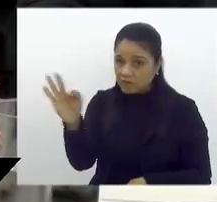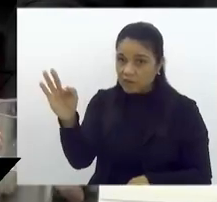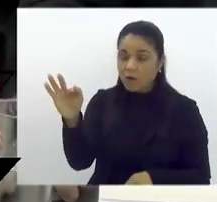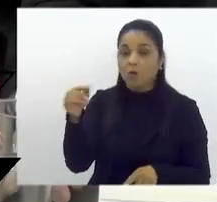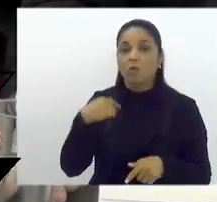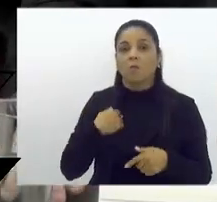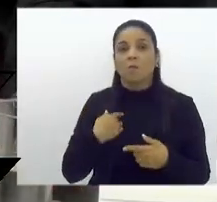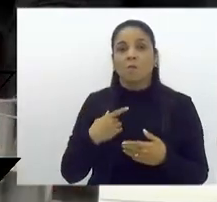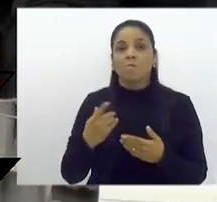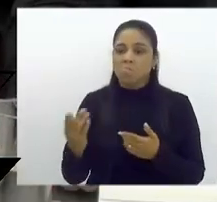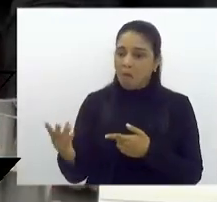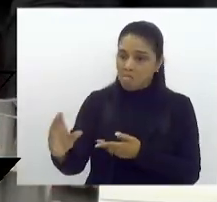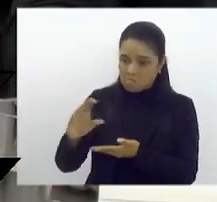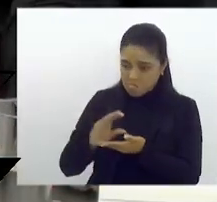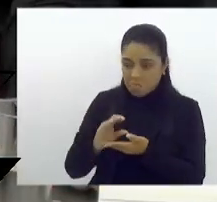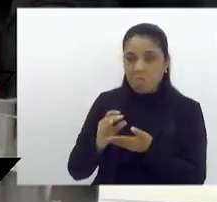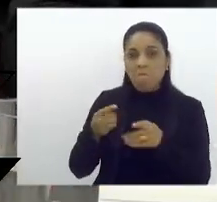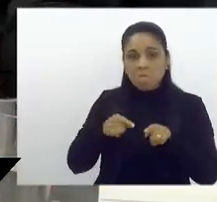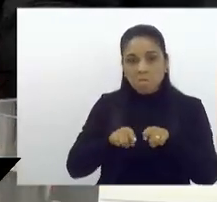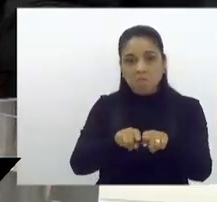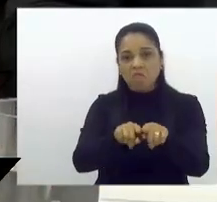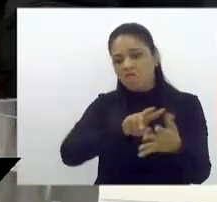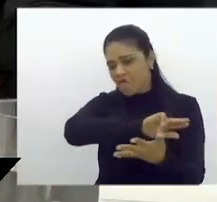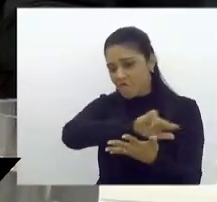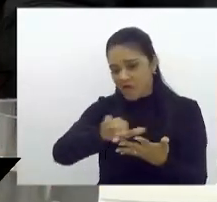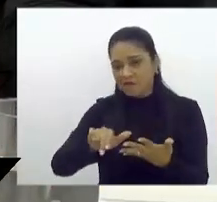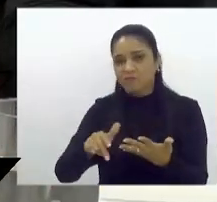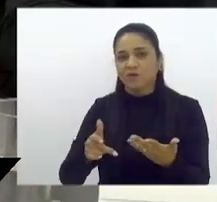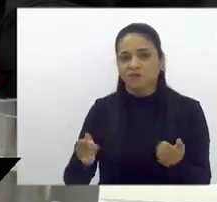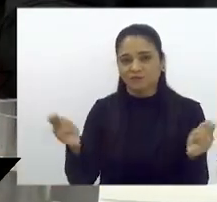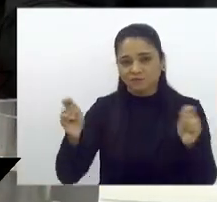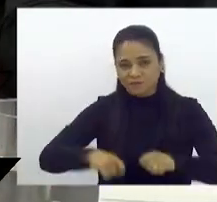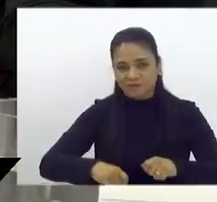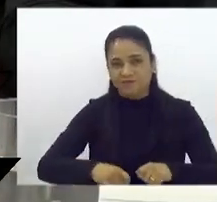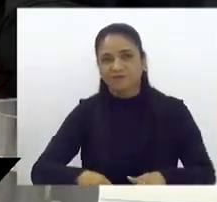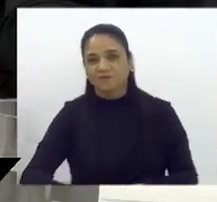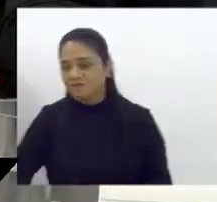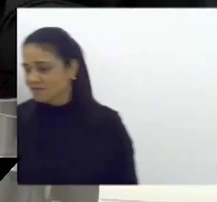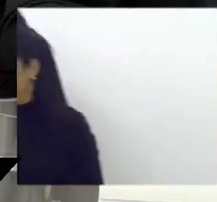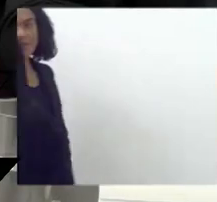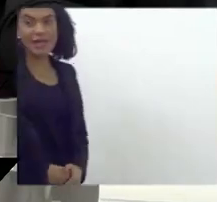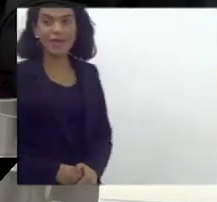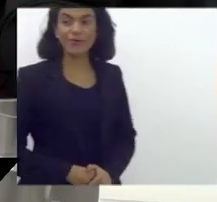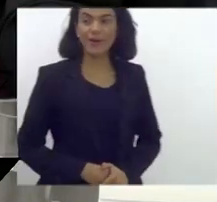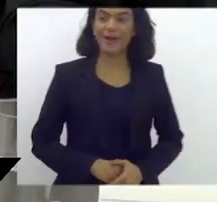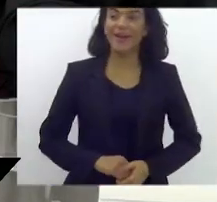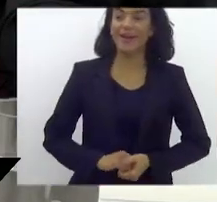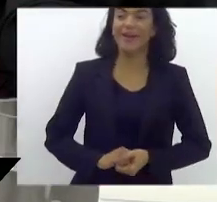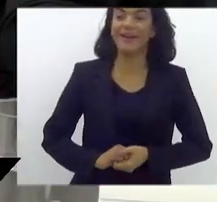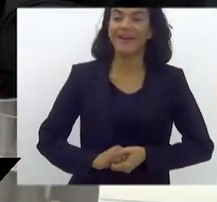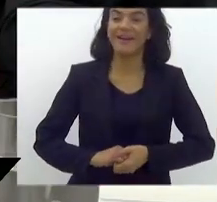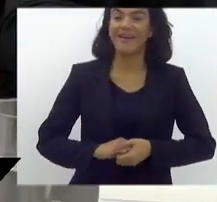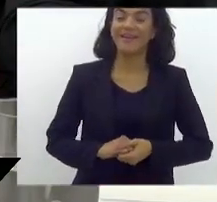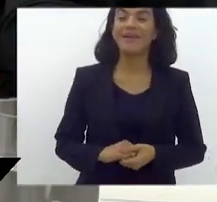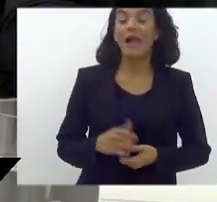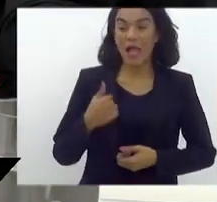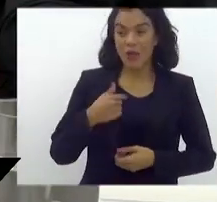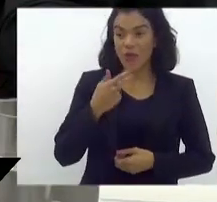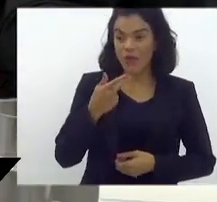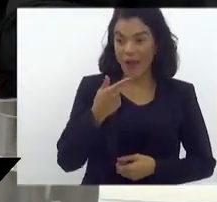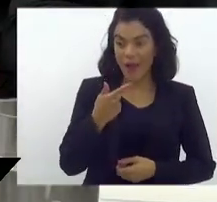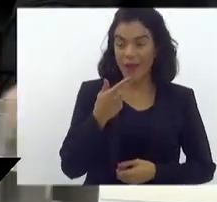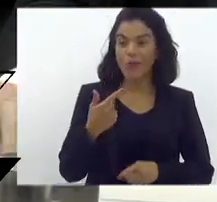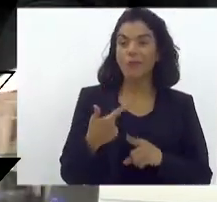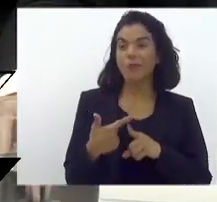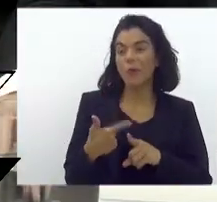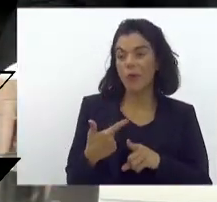ter patrocínio, a gente pode ter N formas de organizar essa questão da fonte. Eu estou falando isso porque